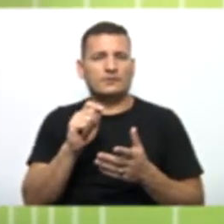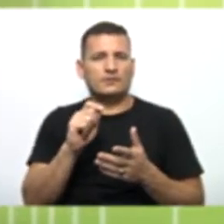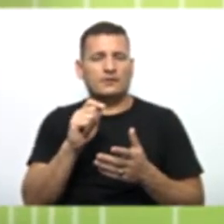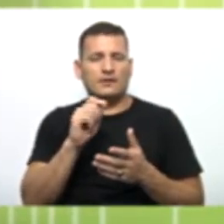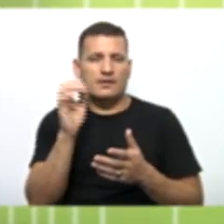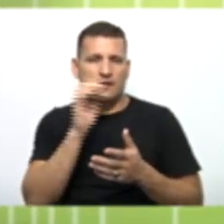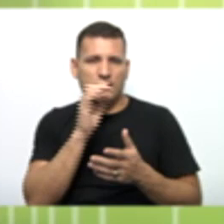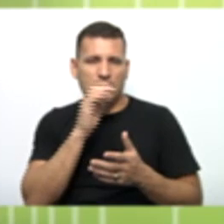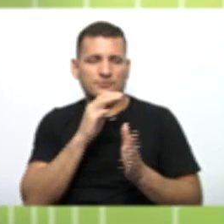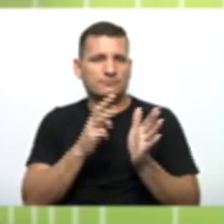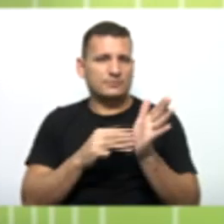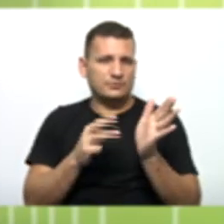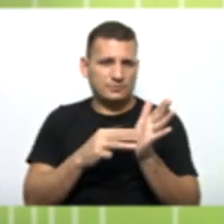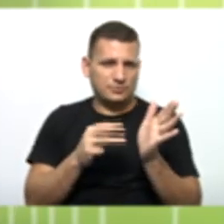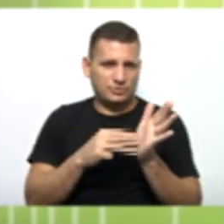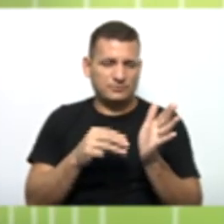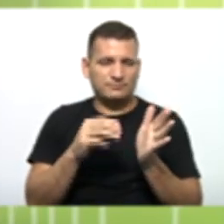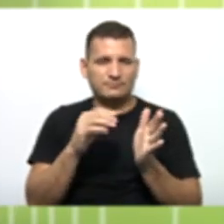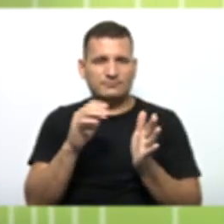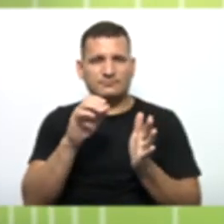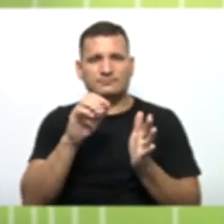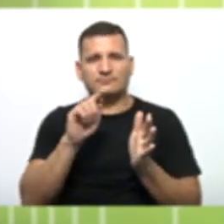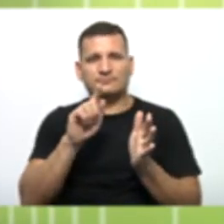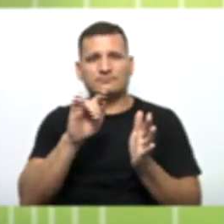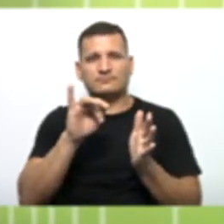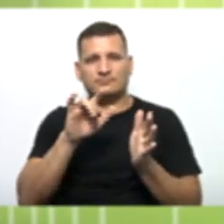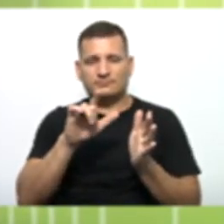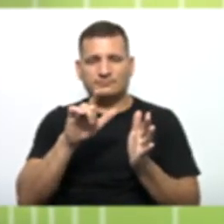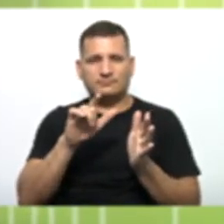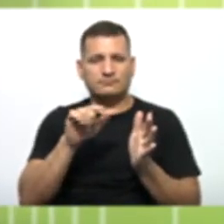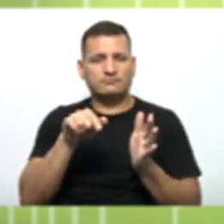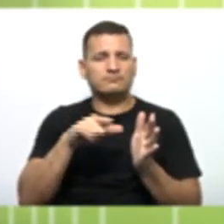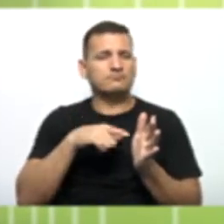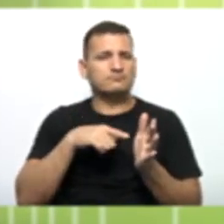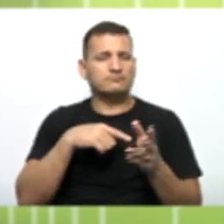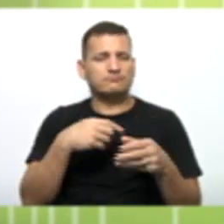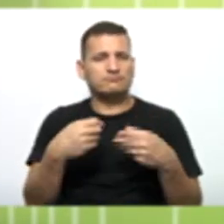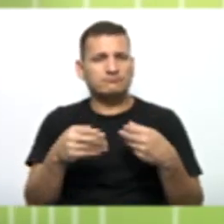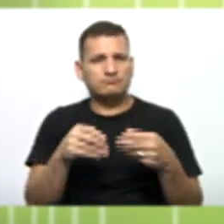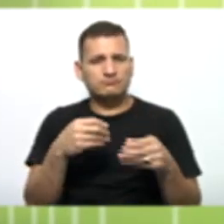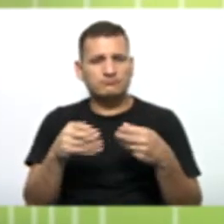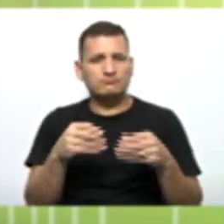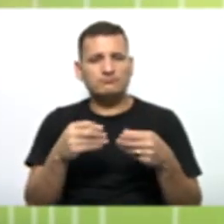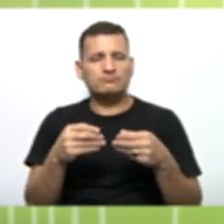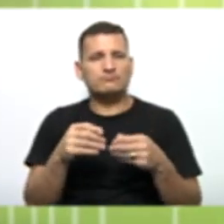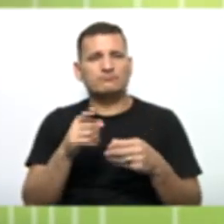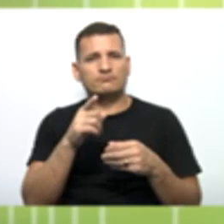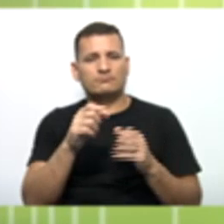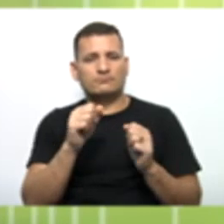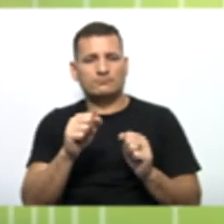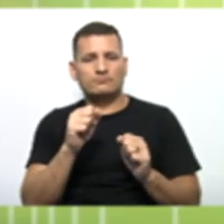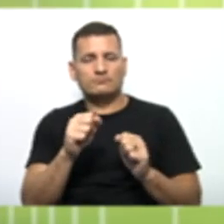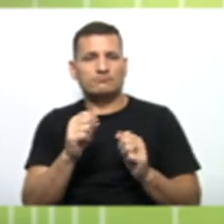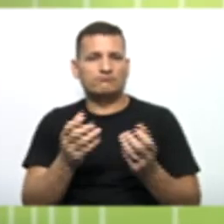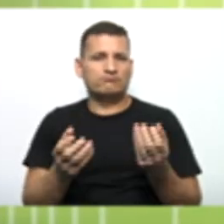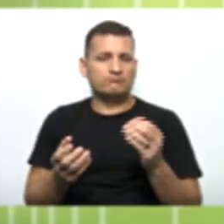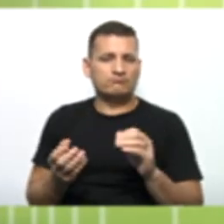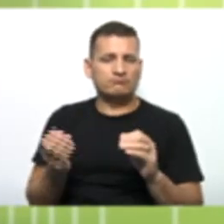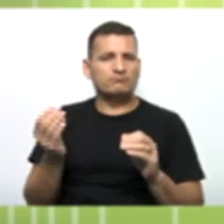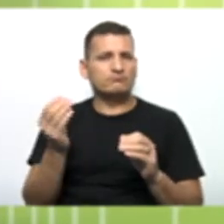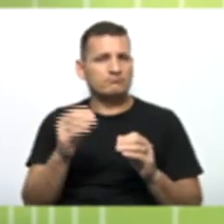vai ter essa flexibilidade, onde que você pode colocar ou criar